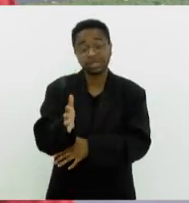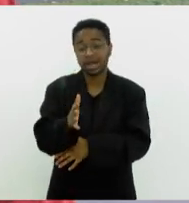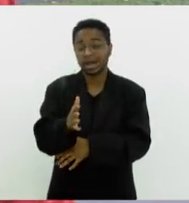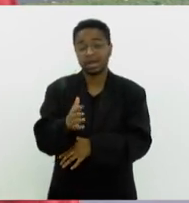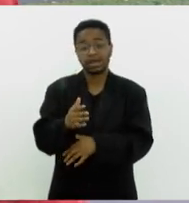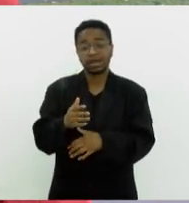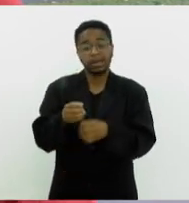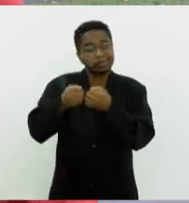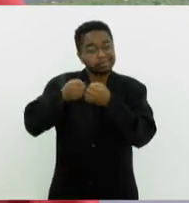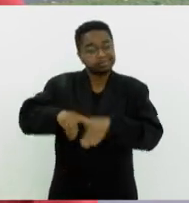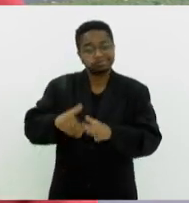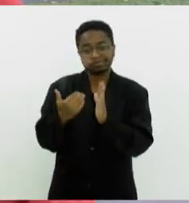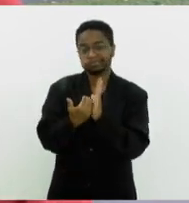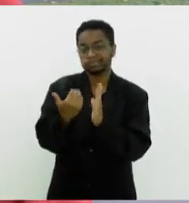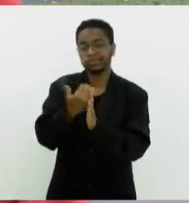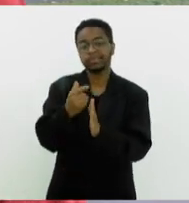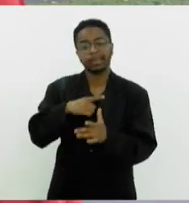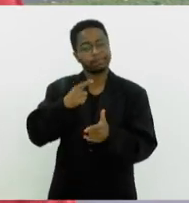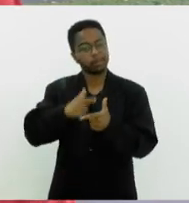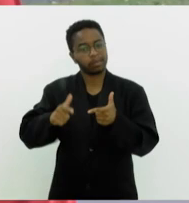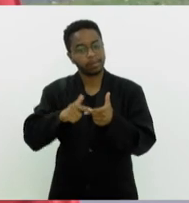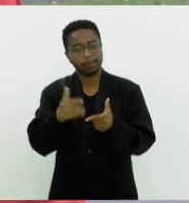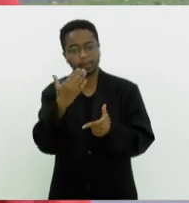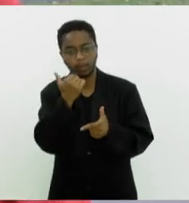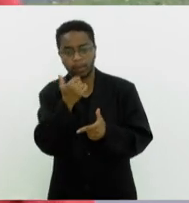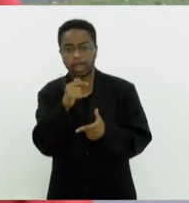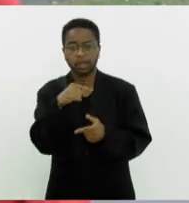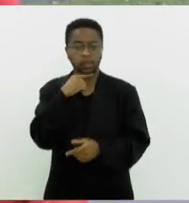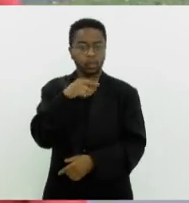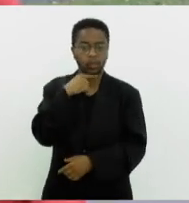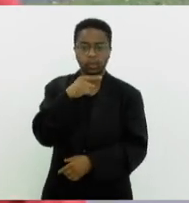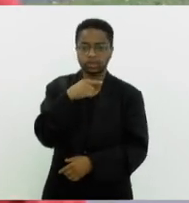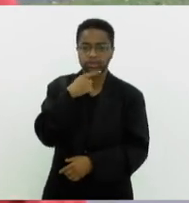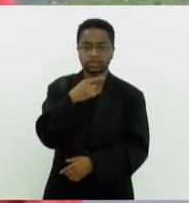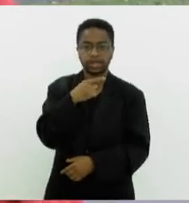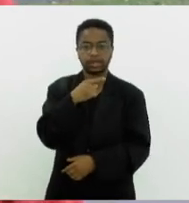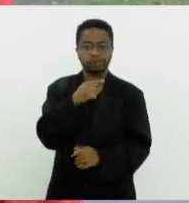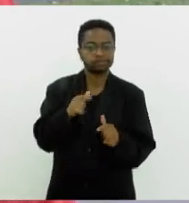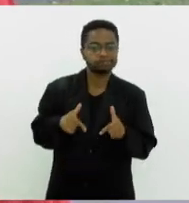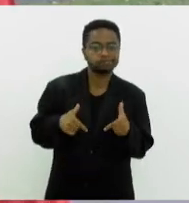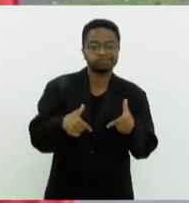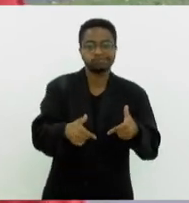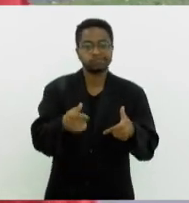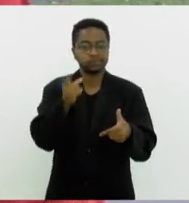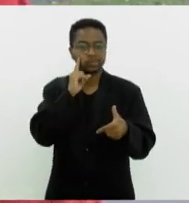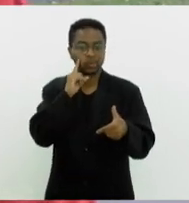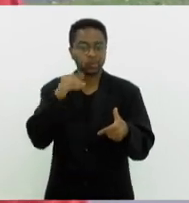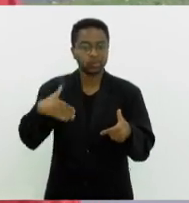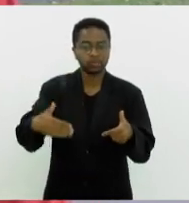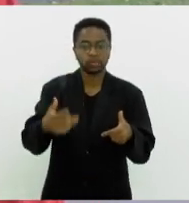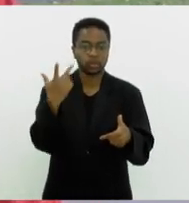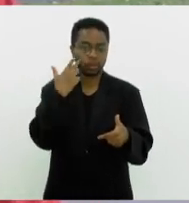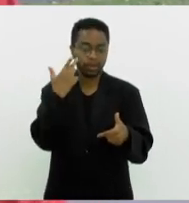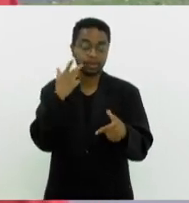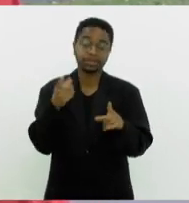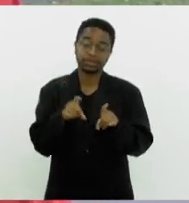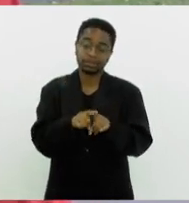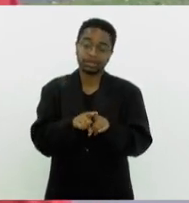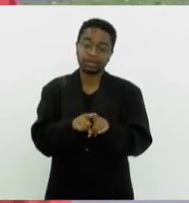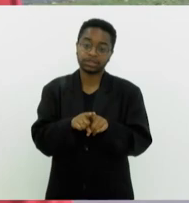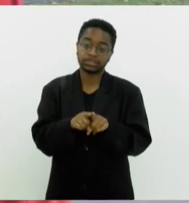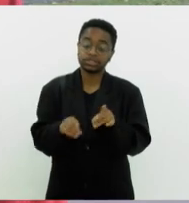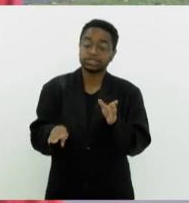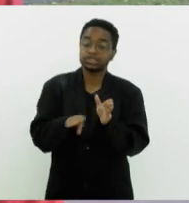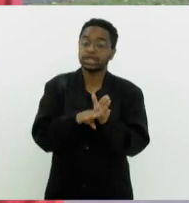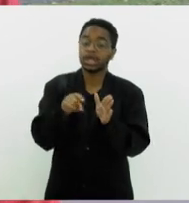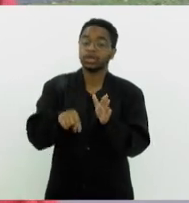já está com problemas para se alimentar, não consegue fazer as suas atividades diárias e chega para a gente, já o que a gente